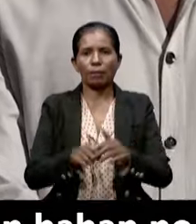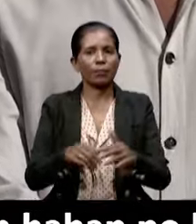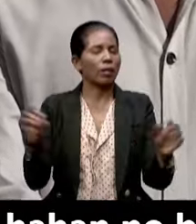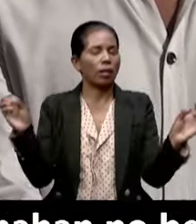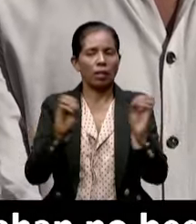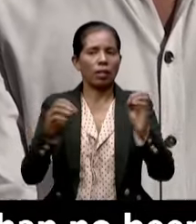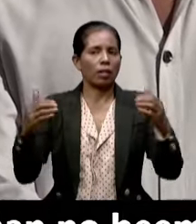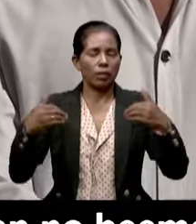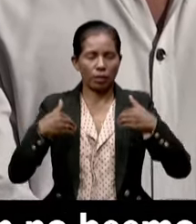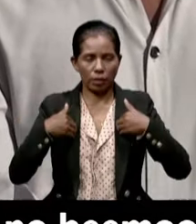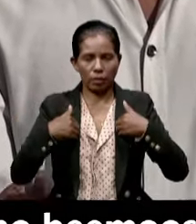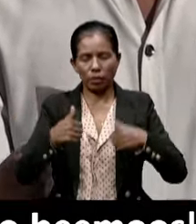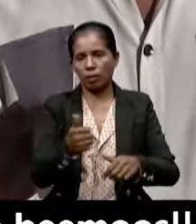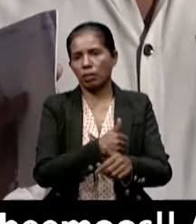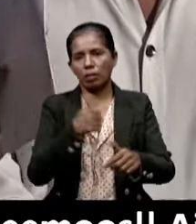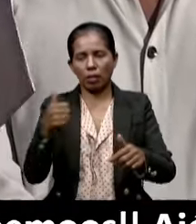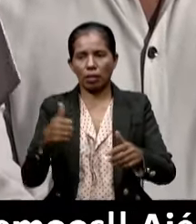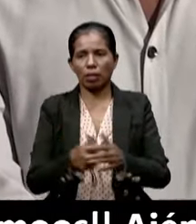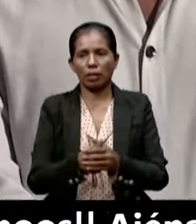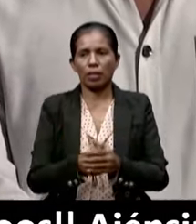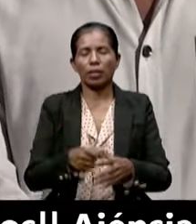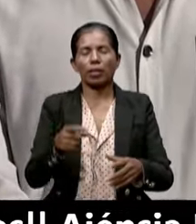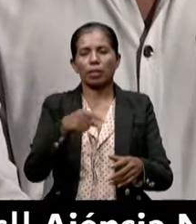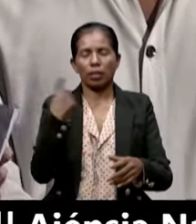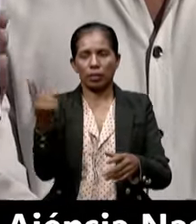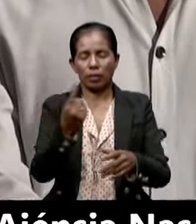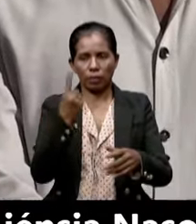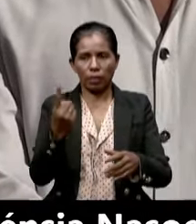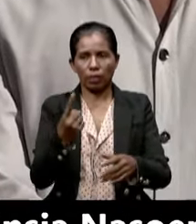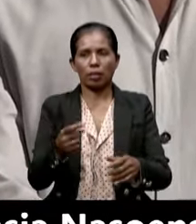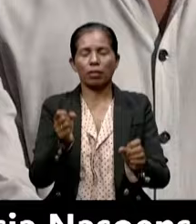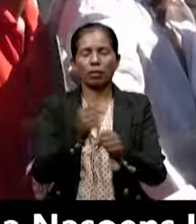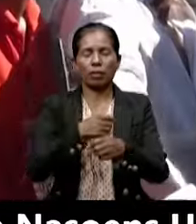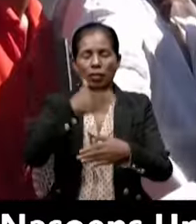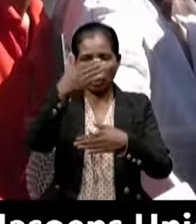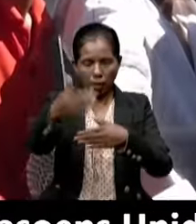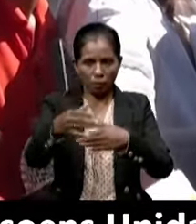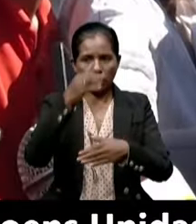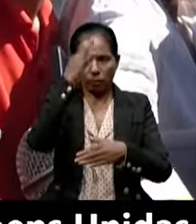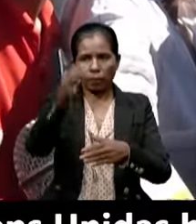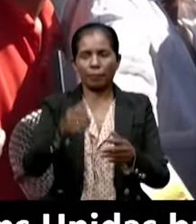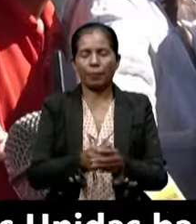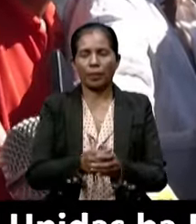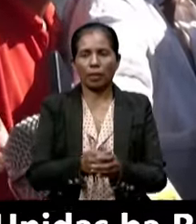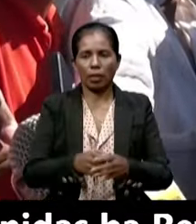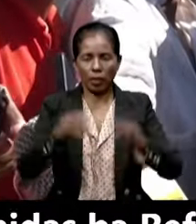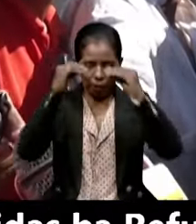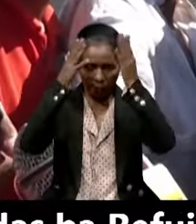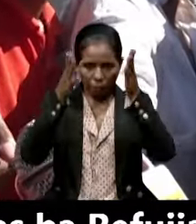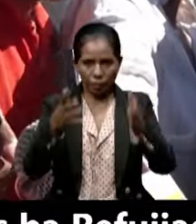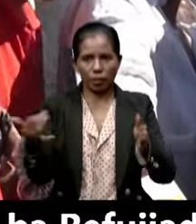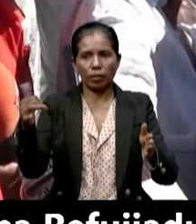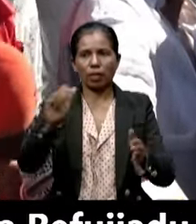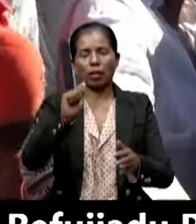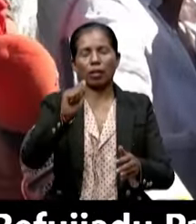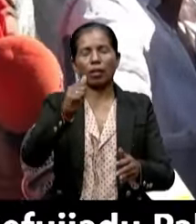laihatan posisau siraselu nebe se mantena Fatin dane odi hakat ba oin. Alende ne portavoz profesor kontratadu